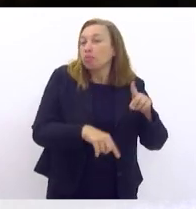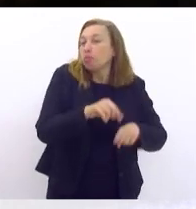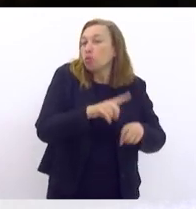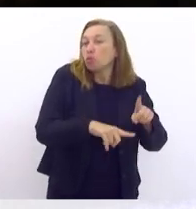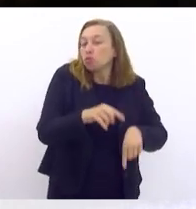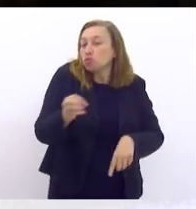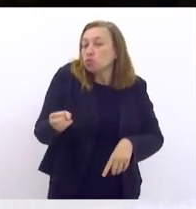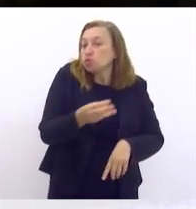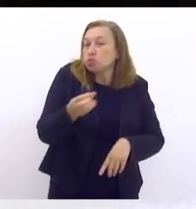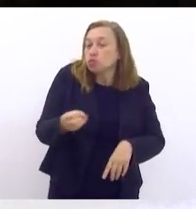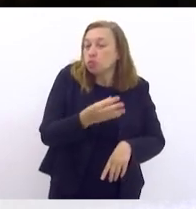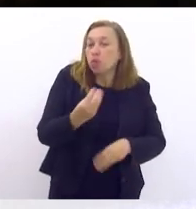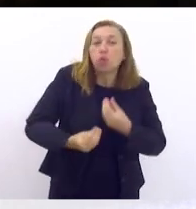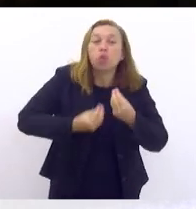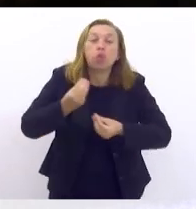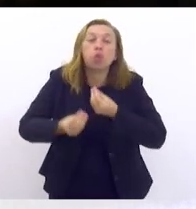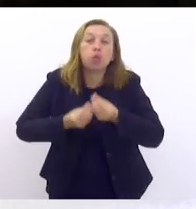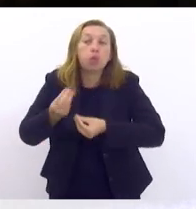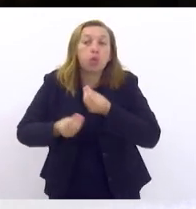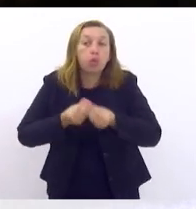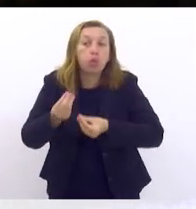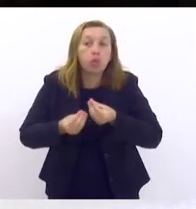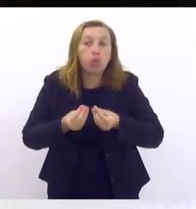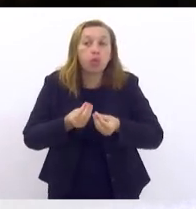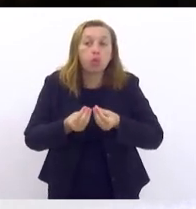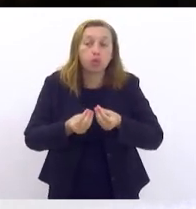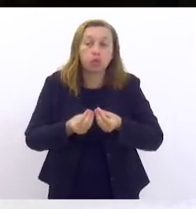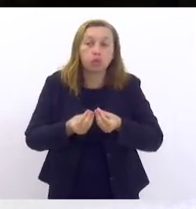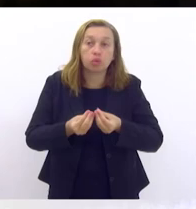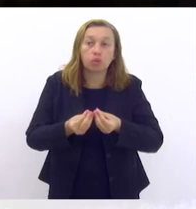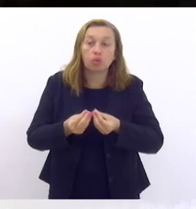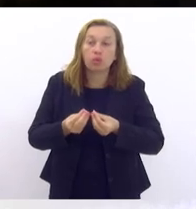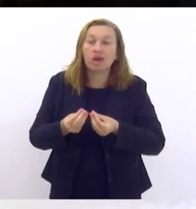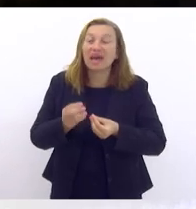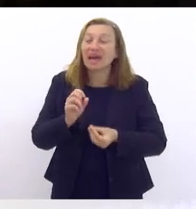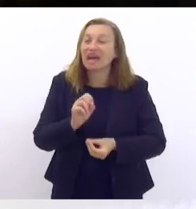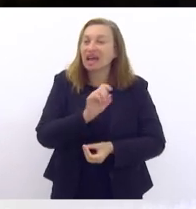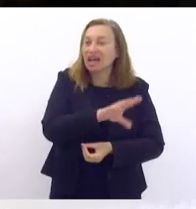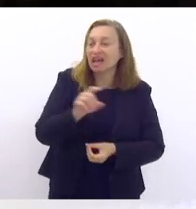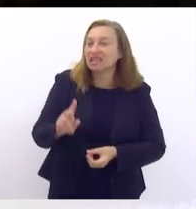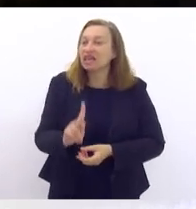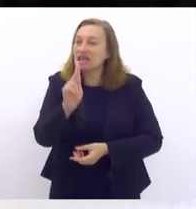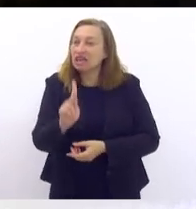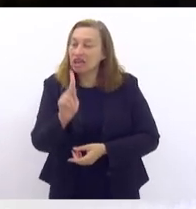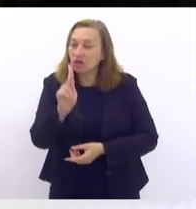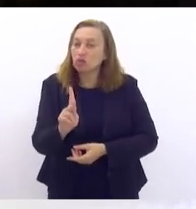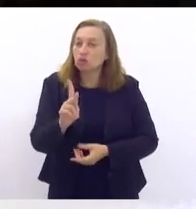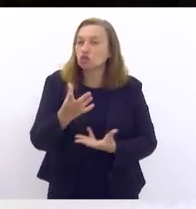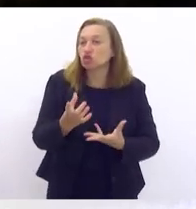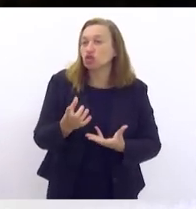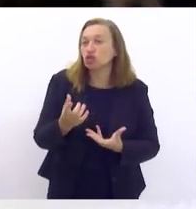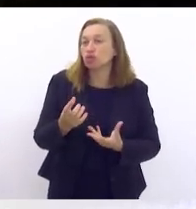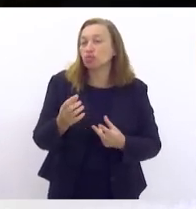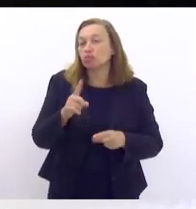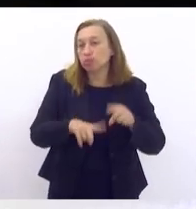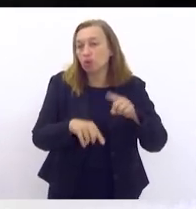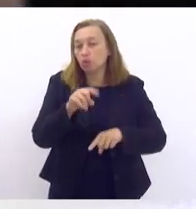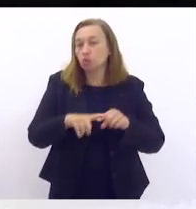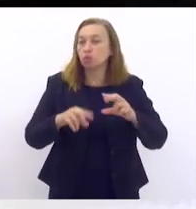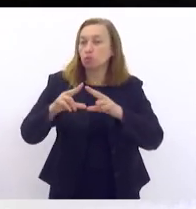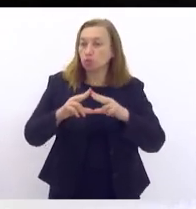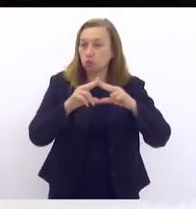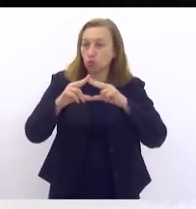e como que a gente defende reciclagem ao lado da Braskem porque cada quilo de produto reciclado que